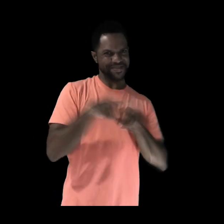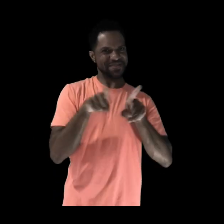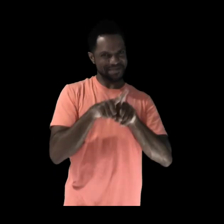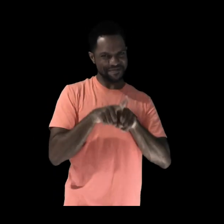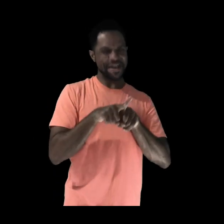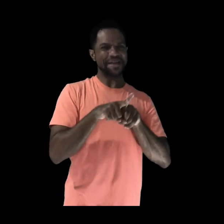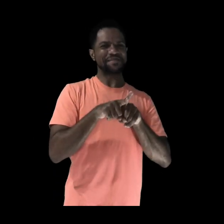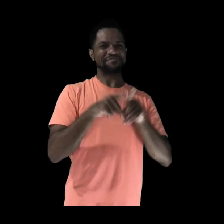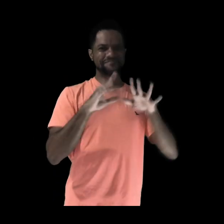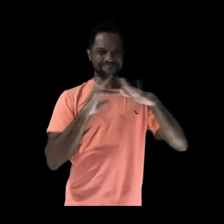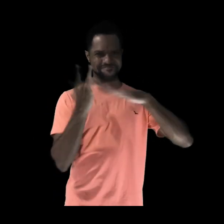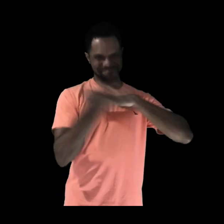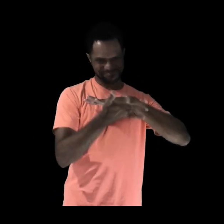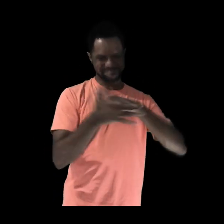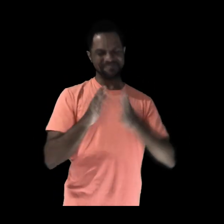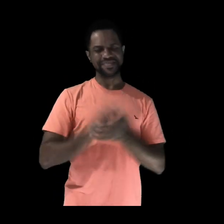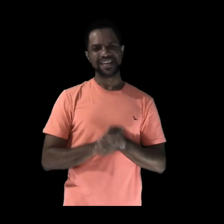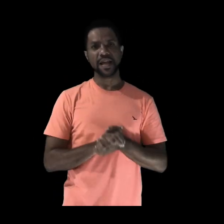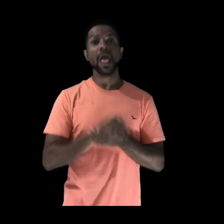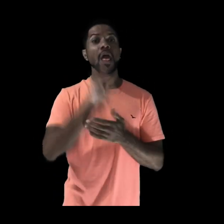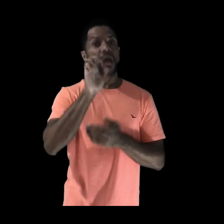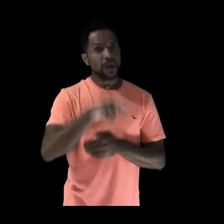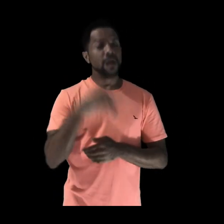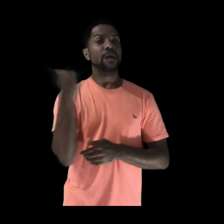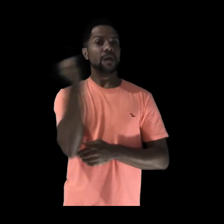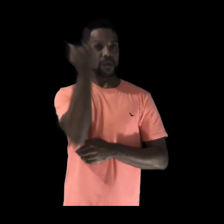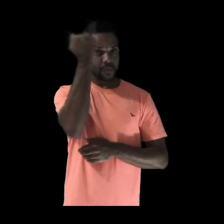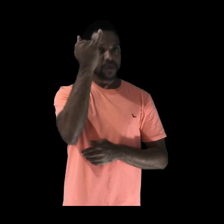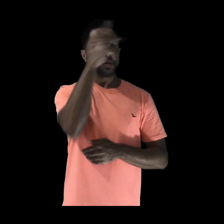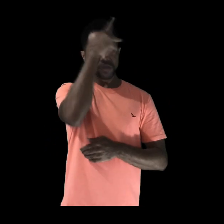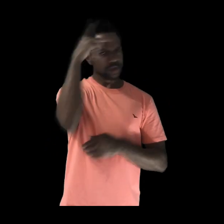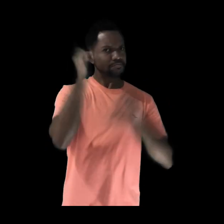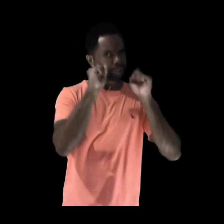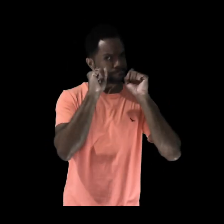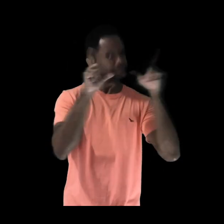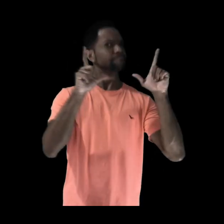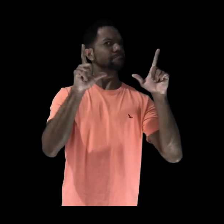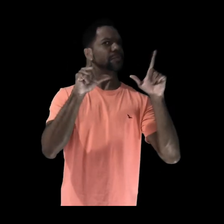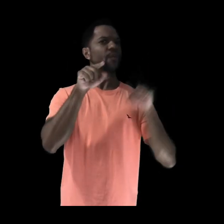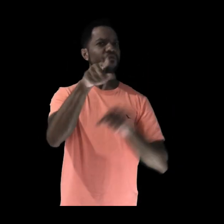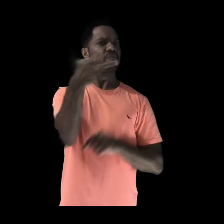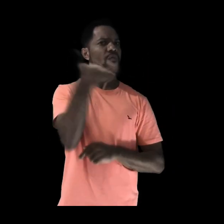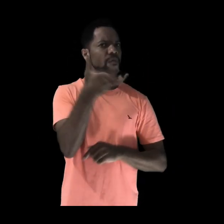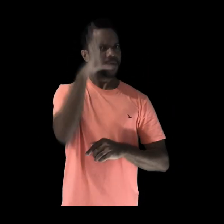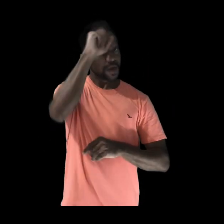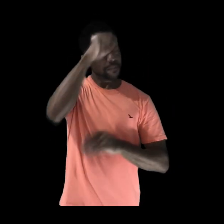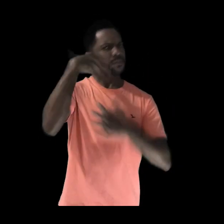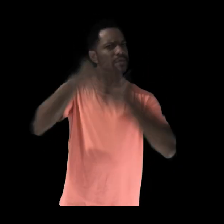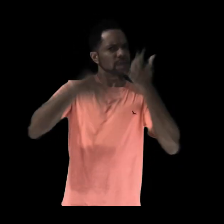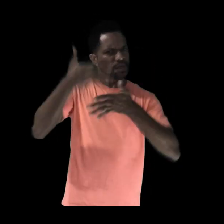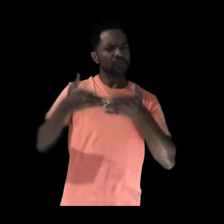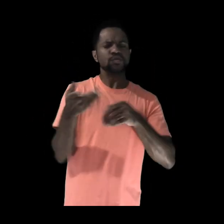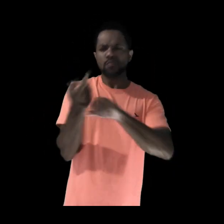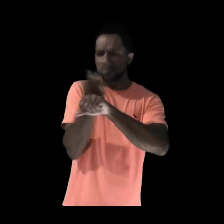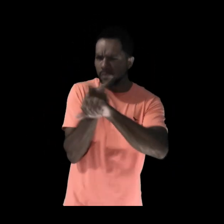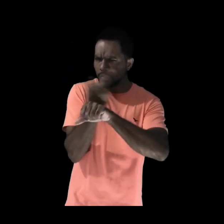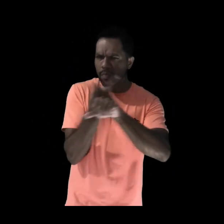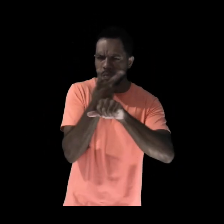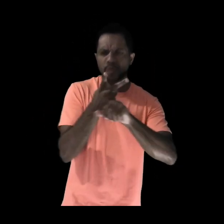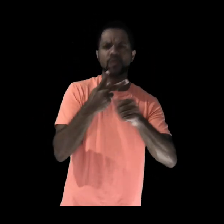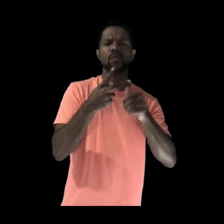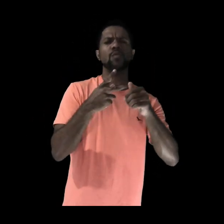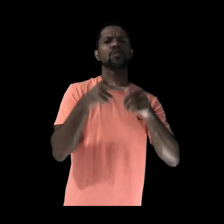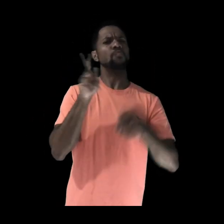sociais. E é muito importante que o pessoal se atente exatamente para isso. Então, você quer aprender